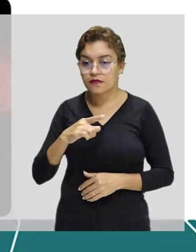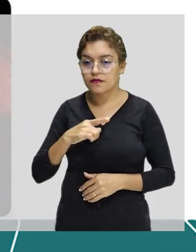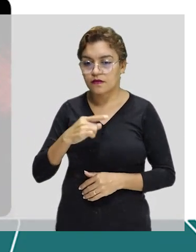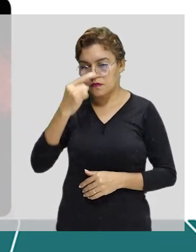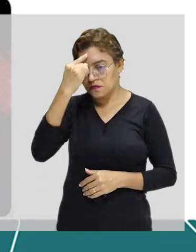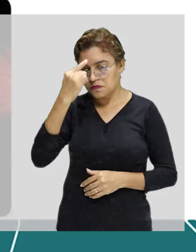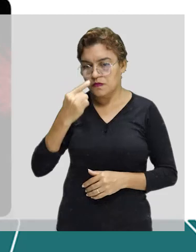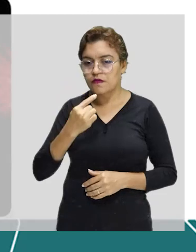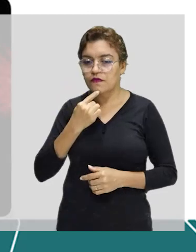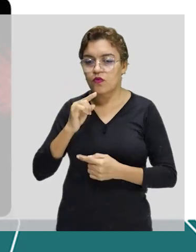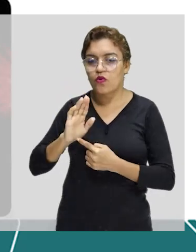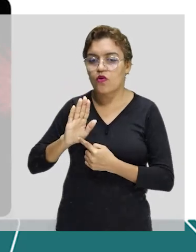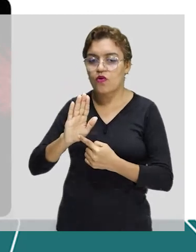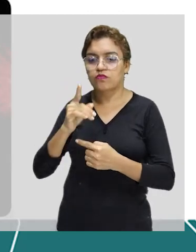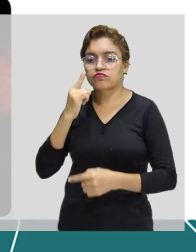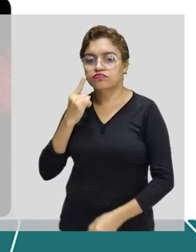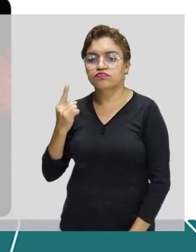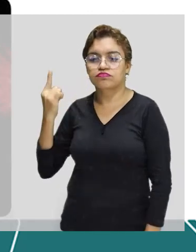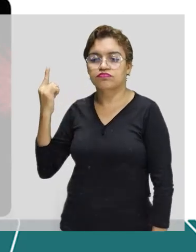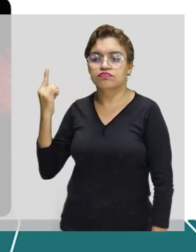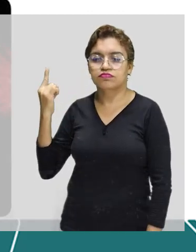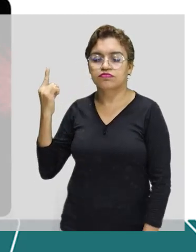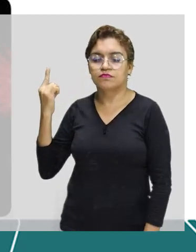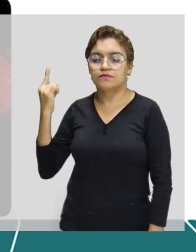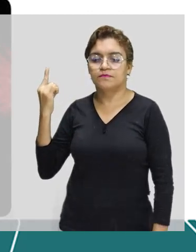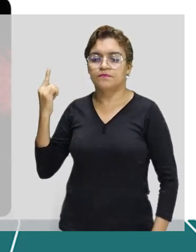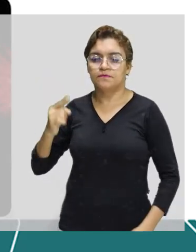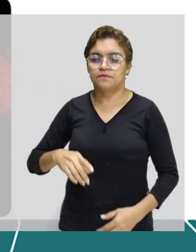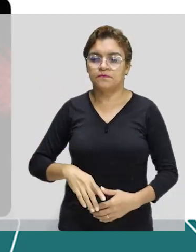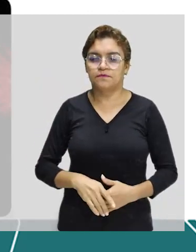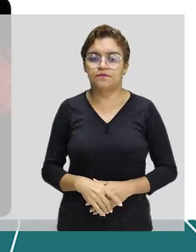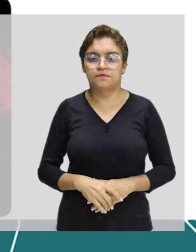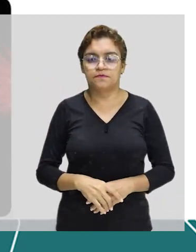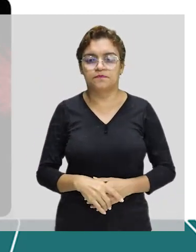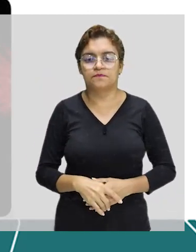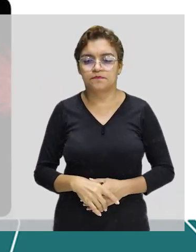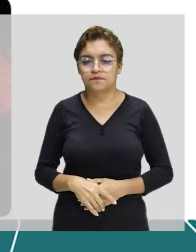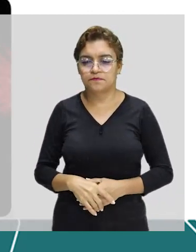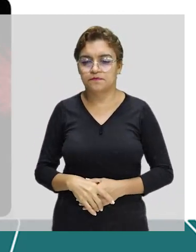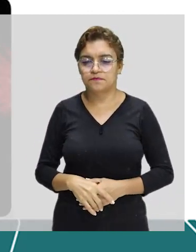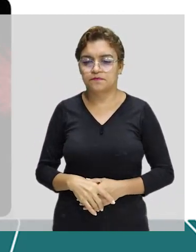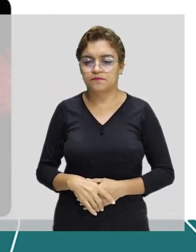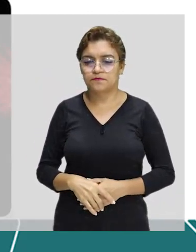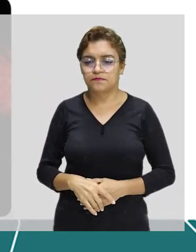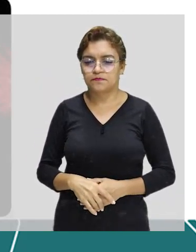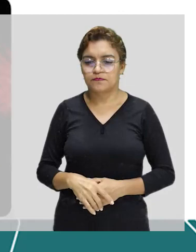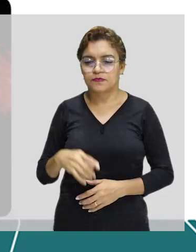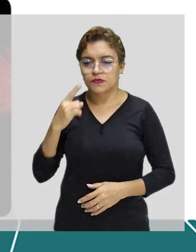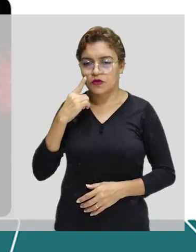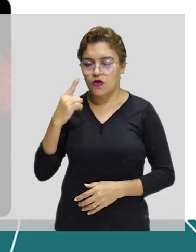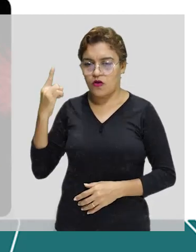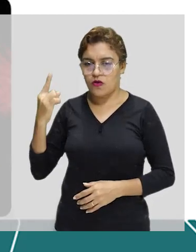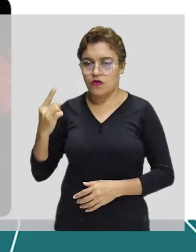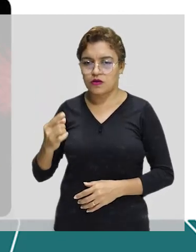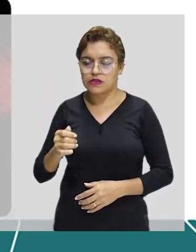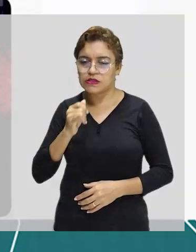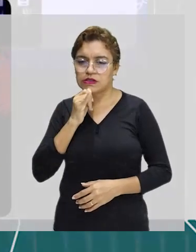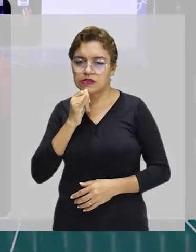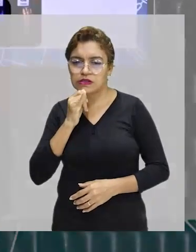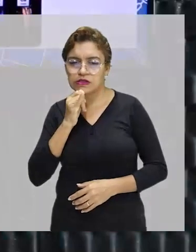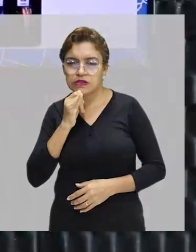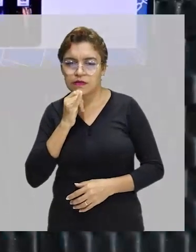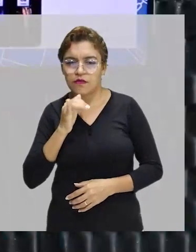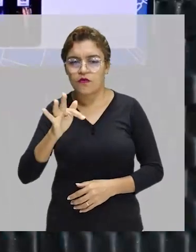né, tentando exemplificar. Os fogos de artifício, que embelezam as festas de